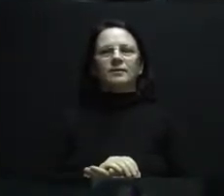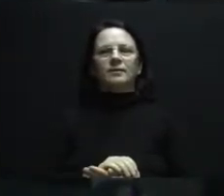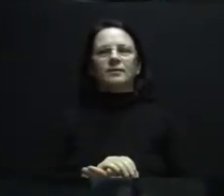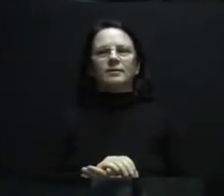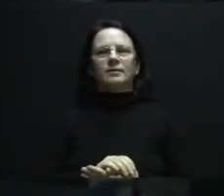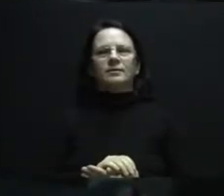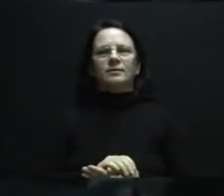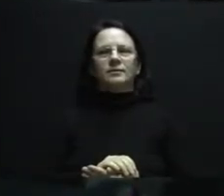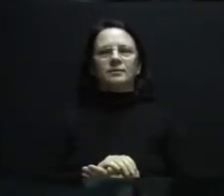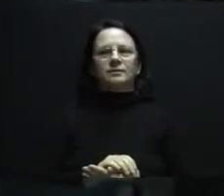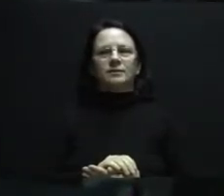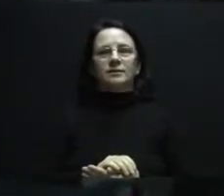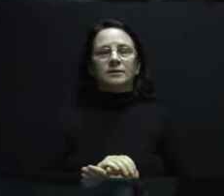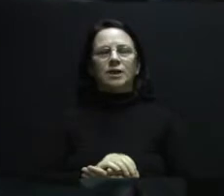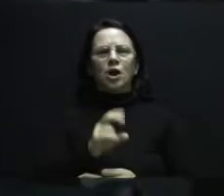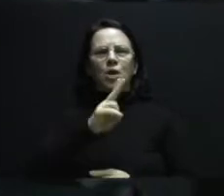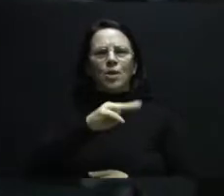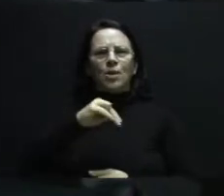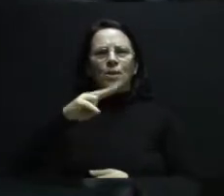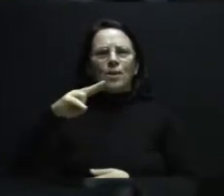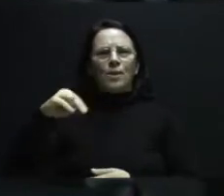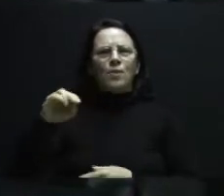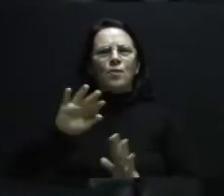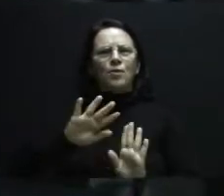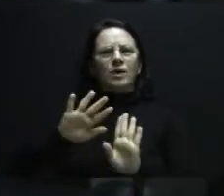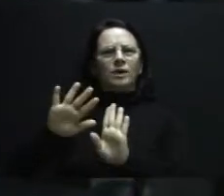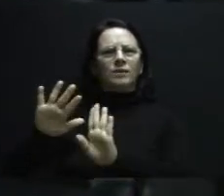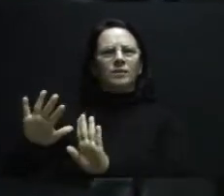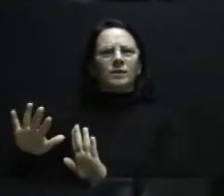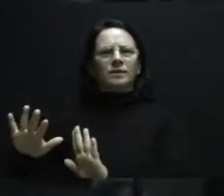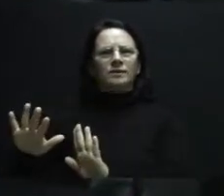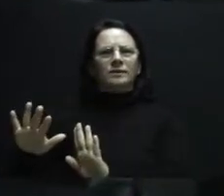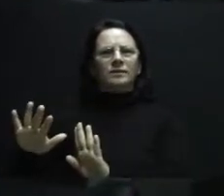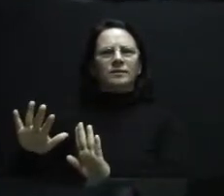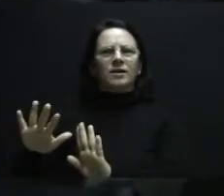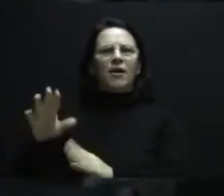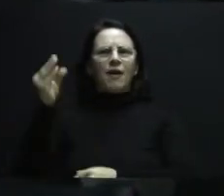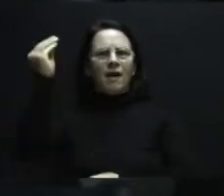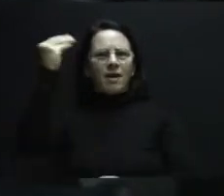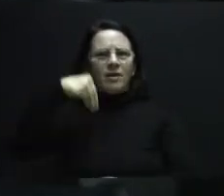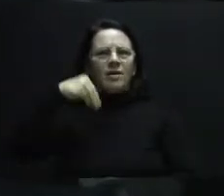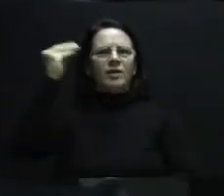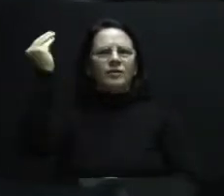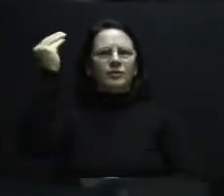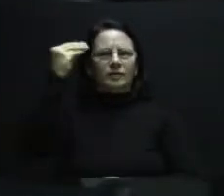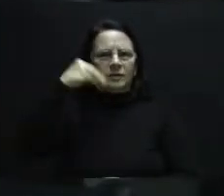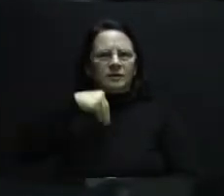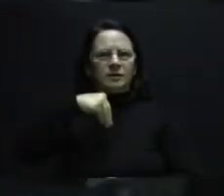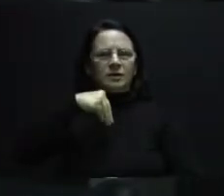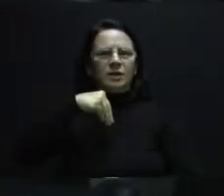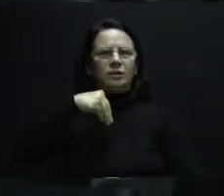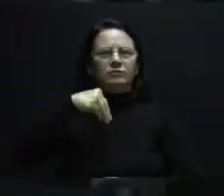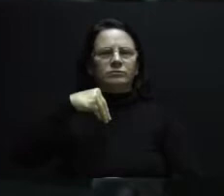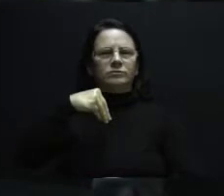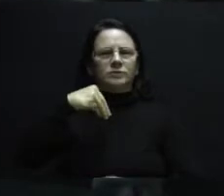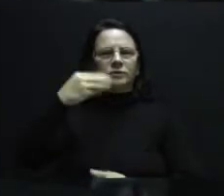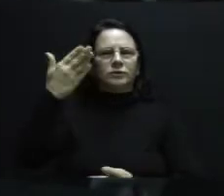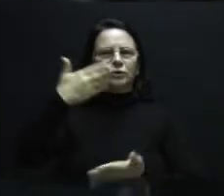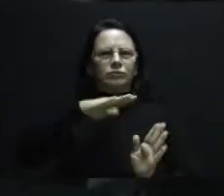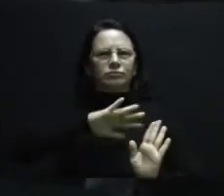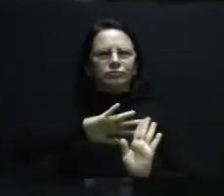Não deixe que a fraqueza tire a tua